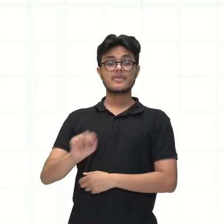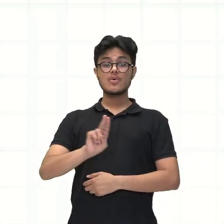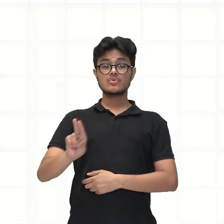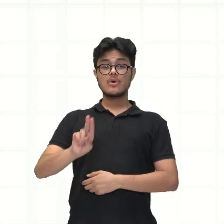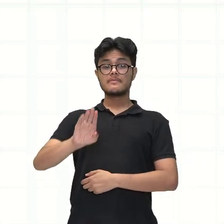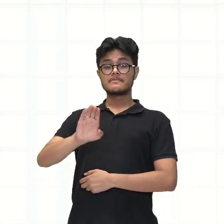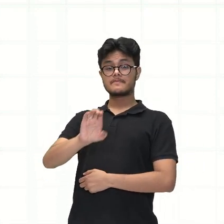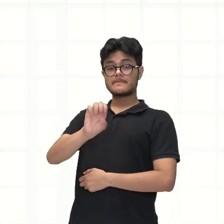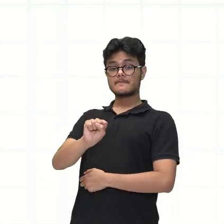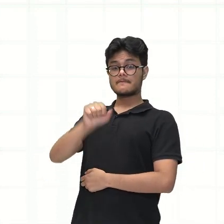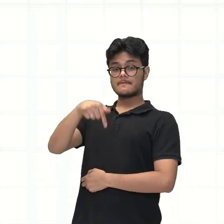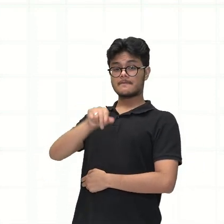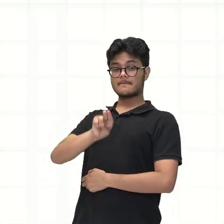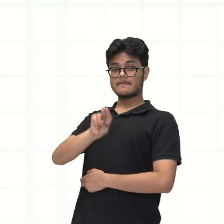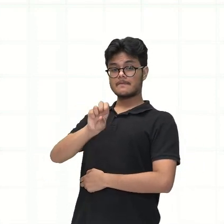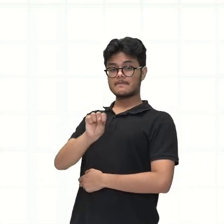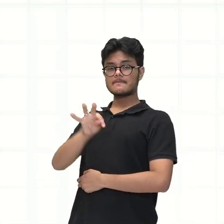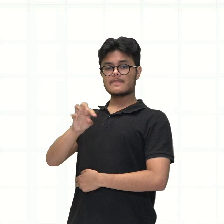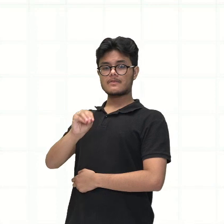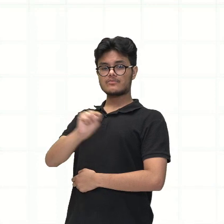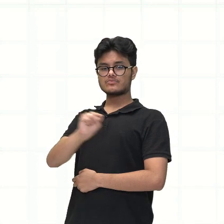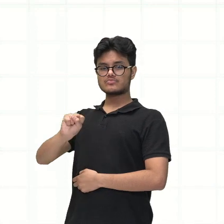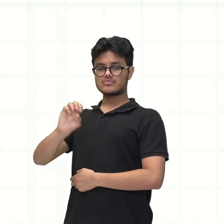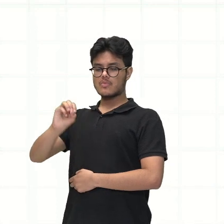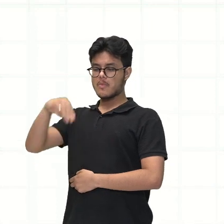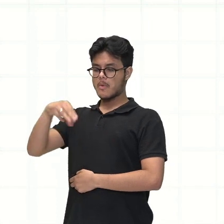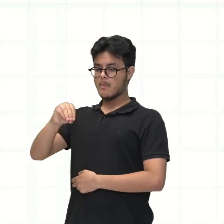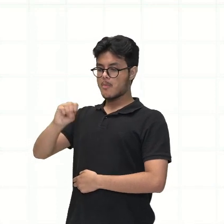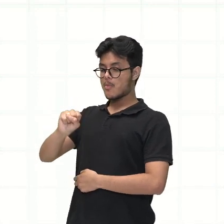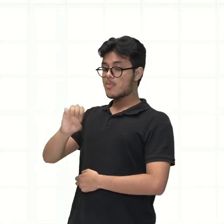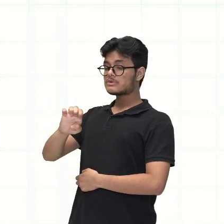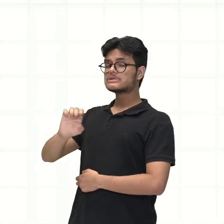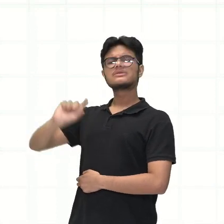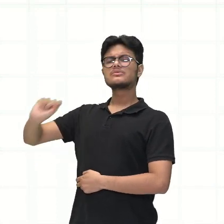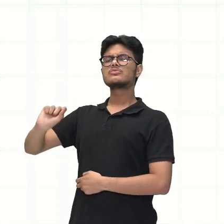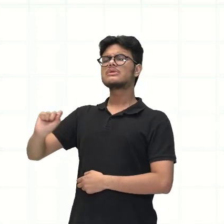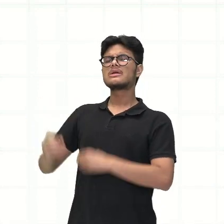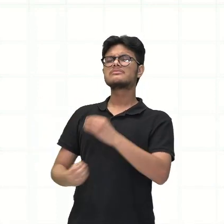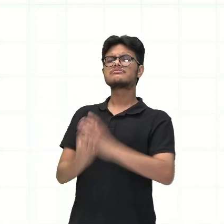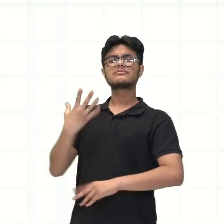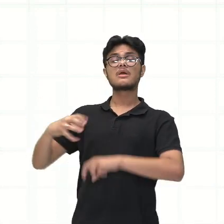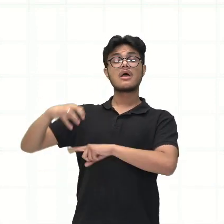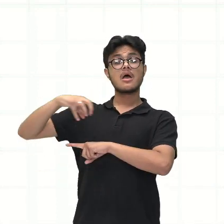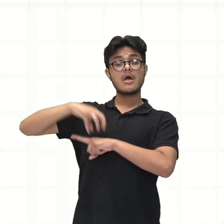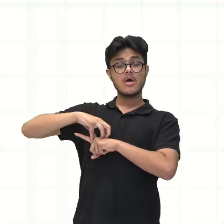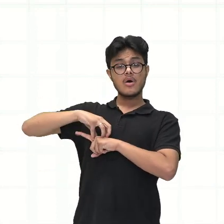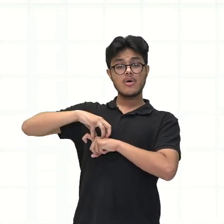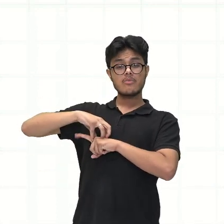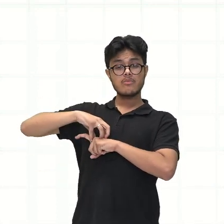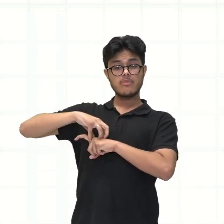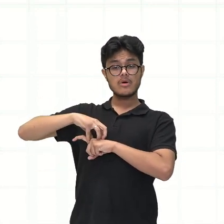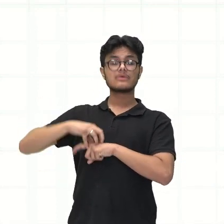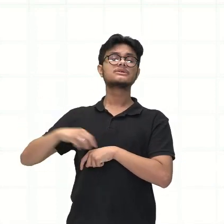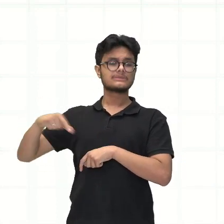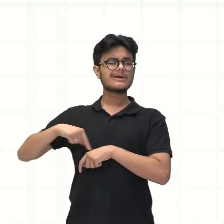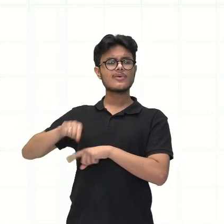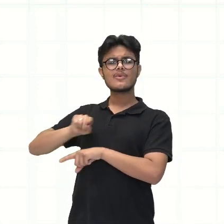ela já tem a ver com o caracol, certo? Então, a esquistossomose, um dos